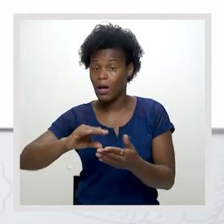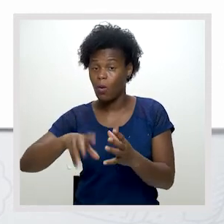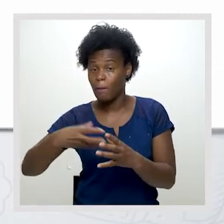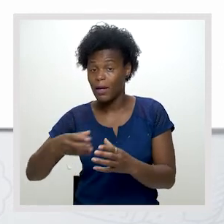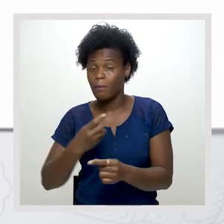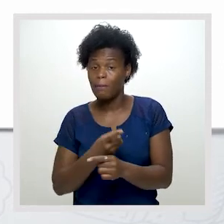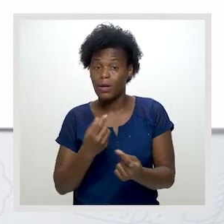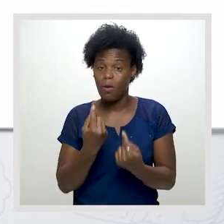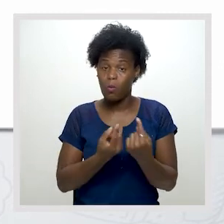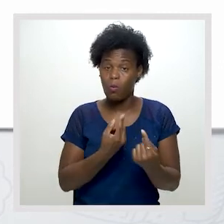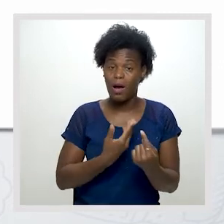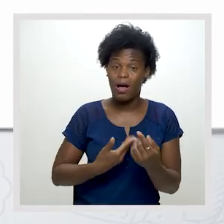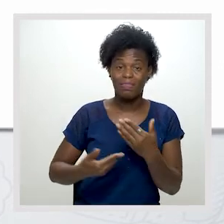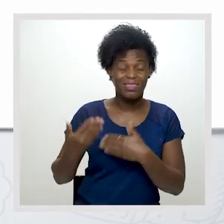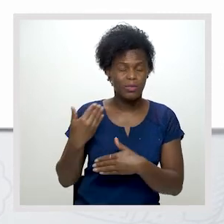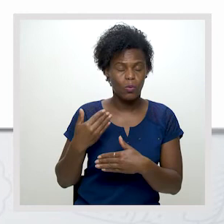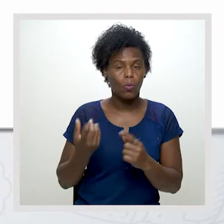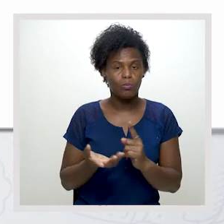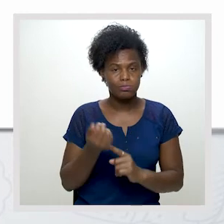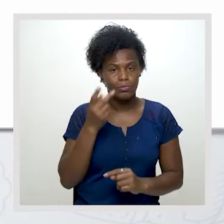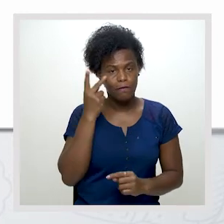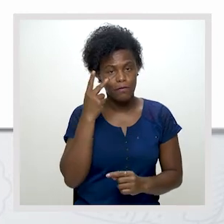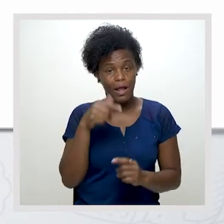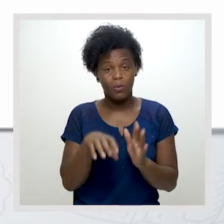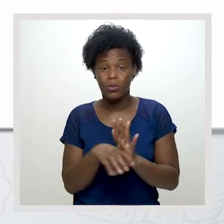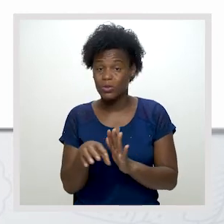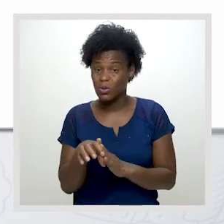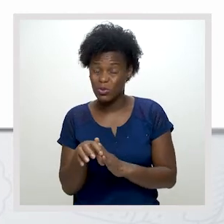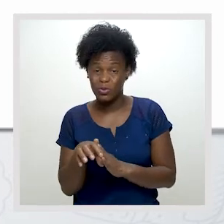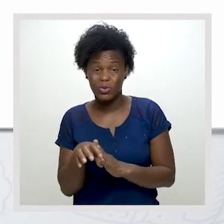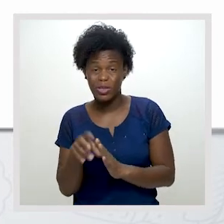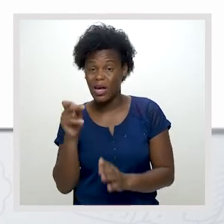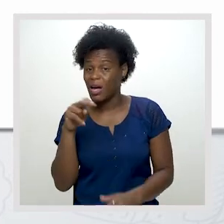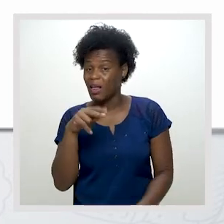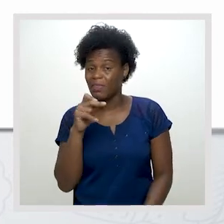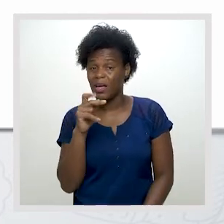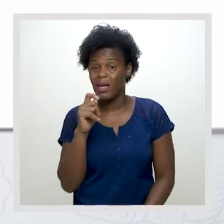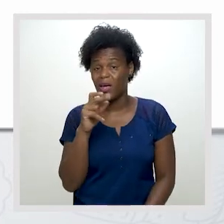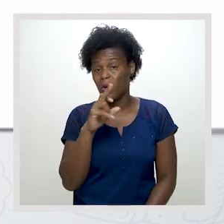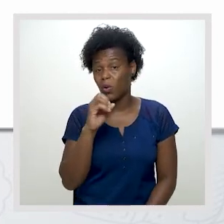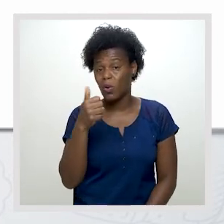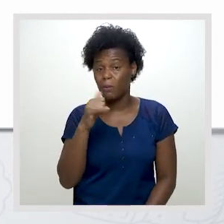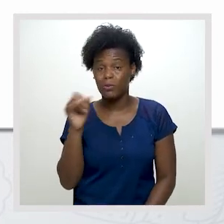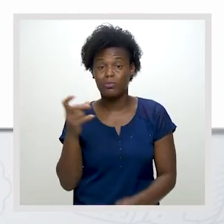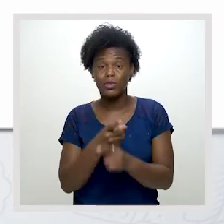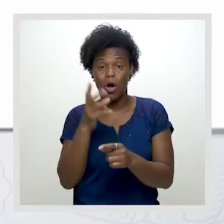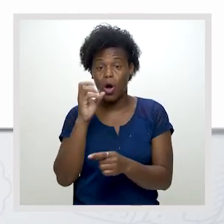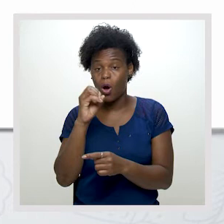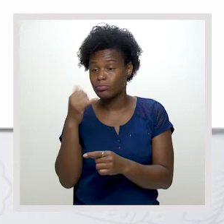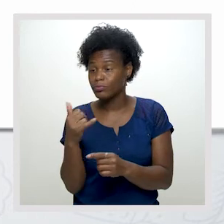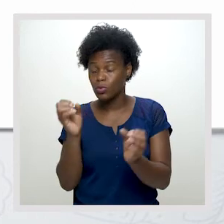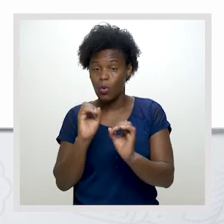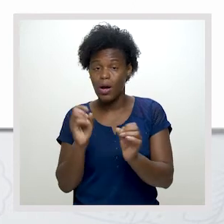os antigos sobreviviam numa condição anaeróbica, não existia oxigênio, e os novos, são